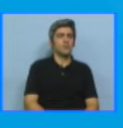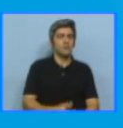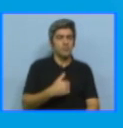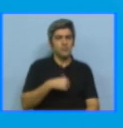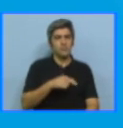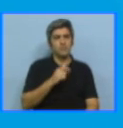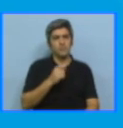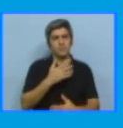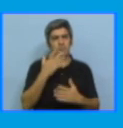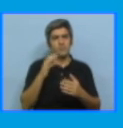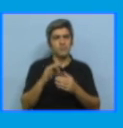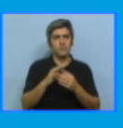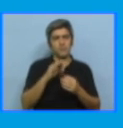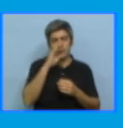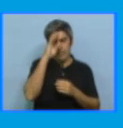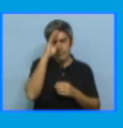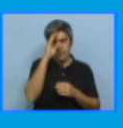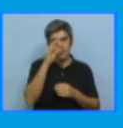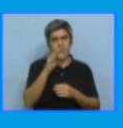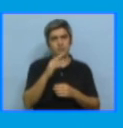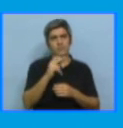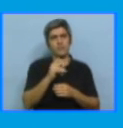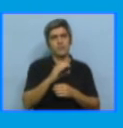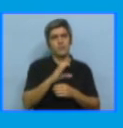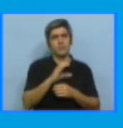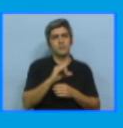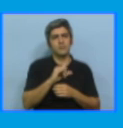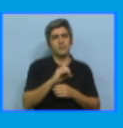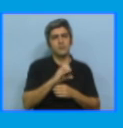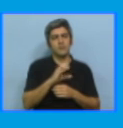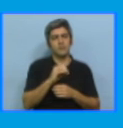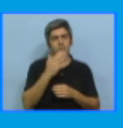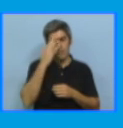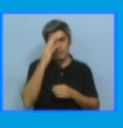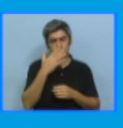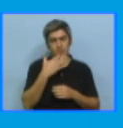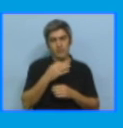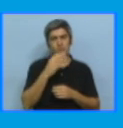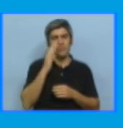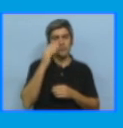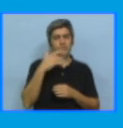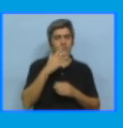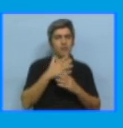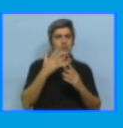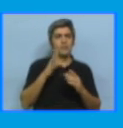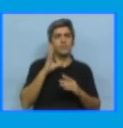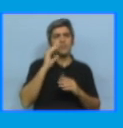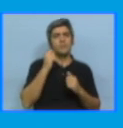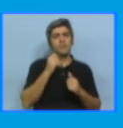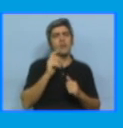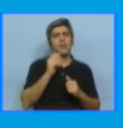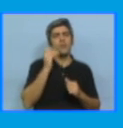temos um grande aliado, que é o Papa Francisco. Portanto, eu acho que o futuro vai ser grande. Simplesmente ainda não vemos bem como é